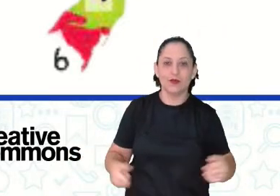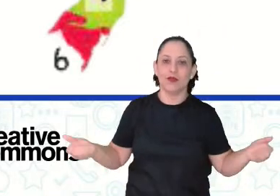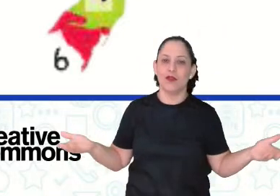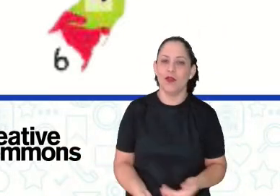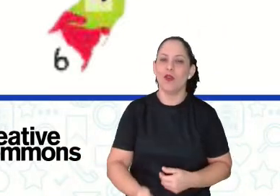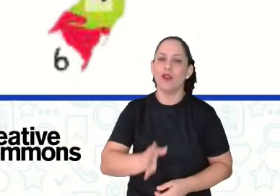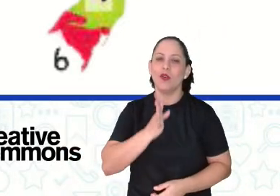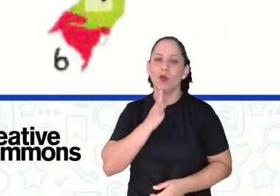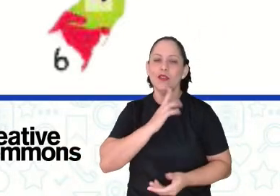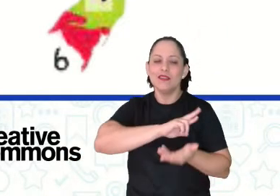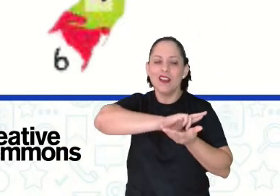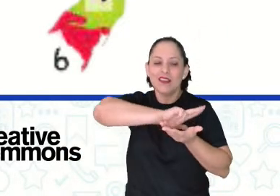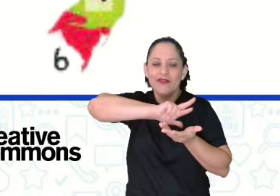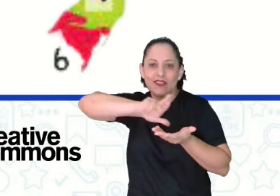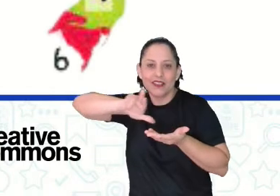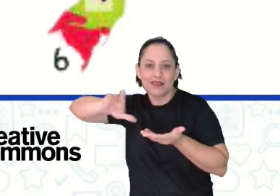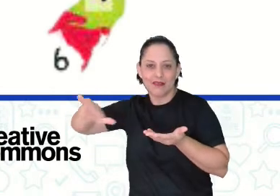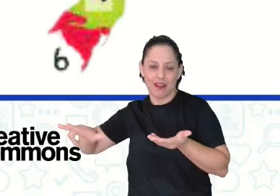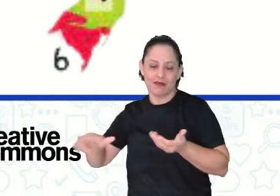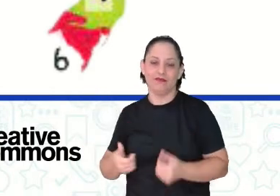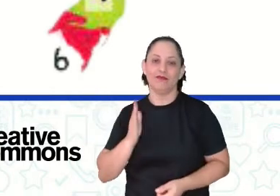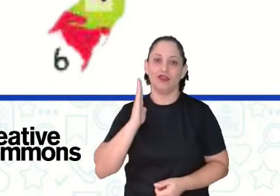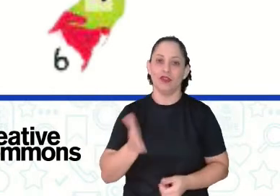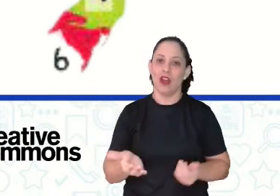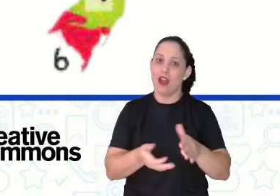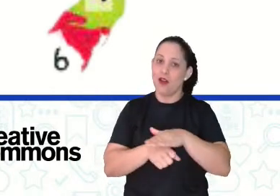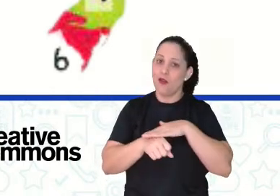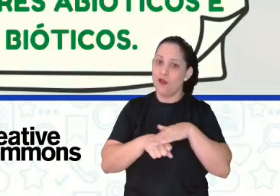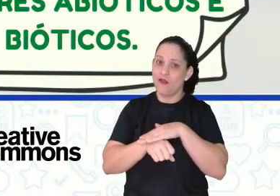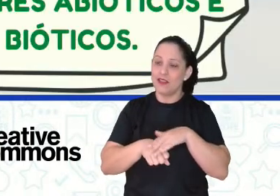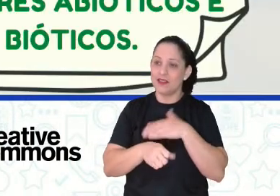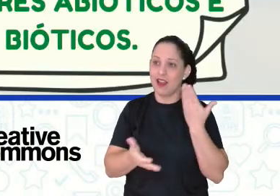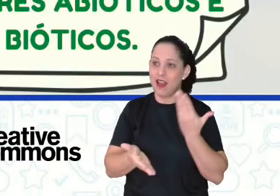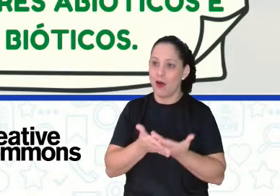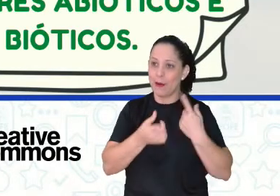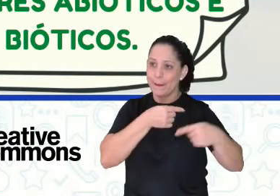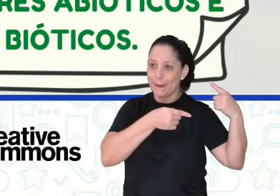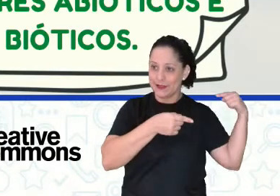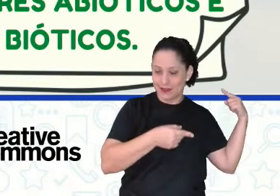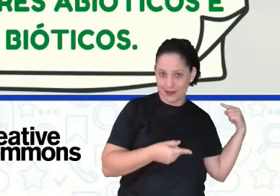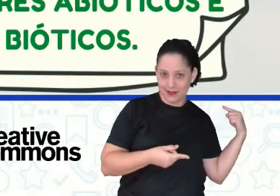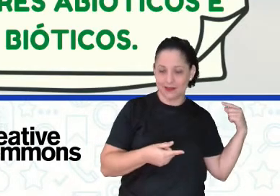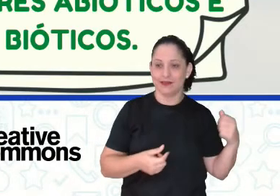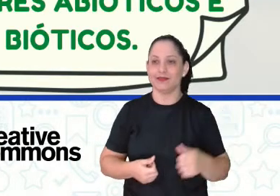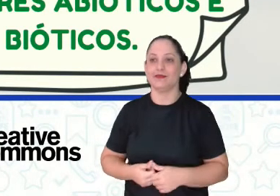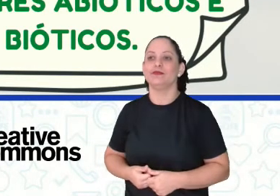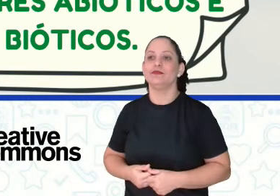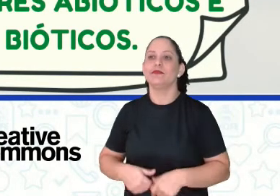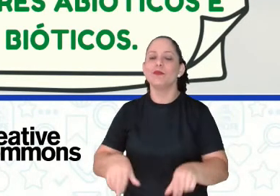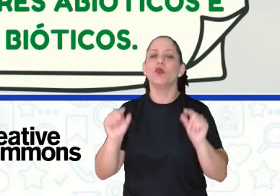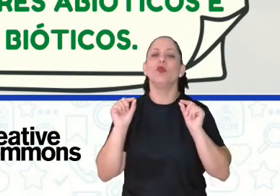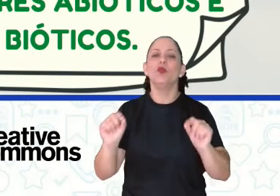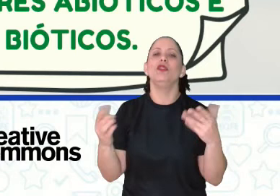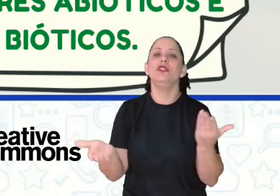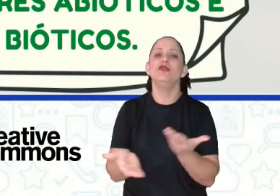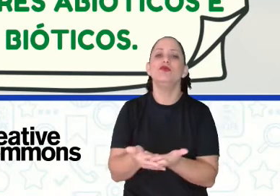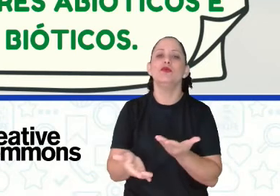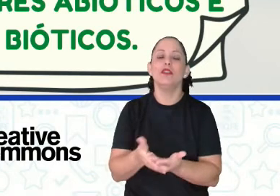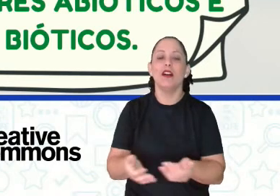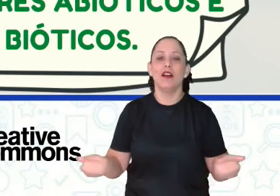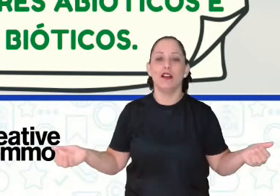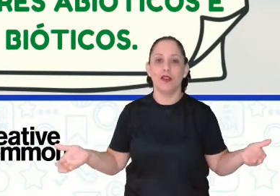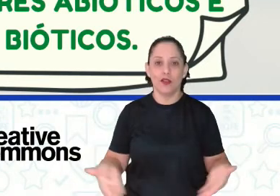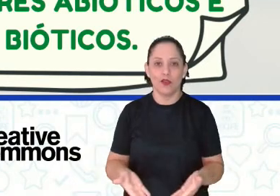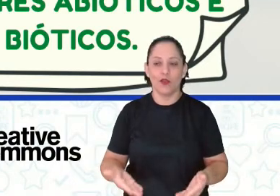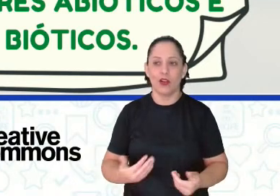caracterização e biodiversidade. Então, nós já conversamos em uma aula passada, e aí, o que é que nós vamos estudar, professora?